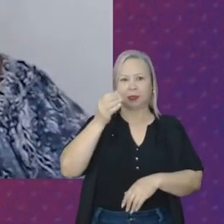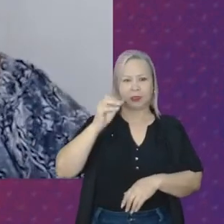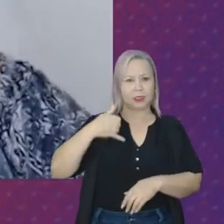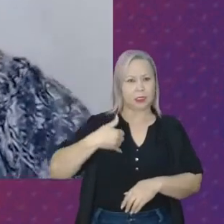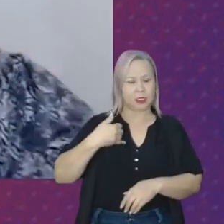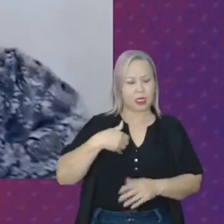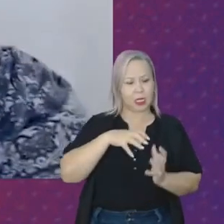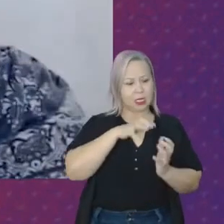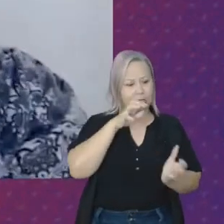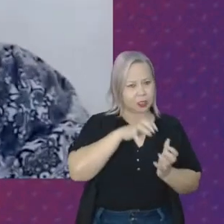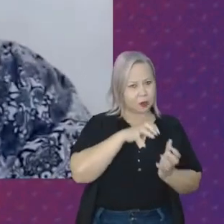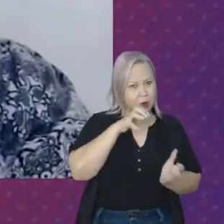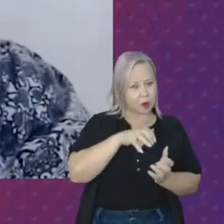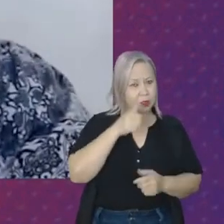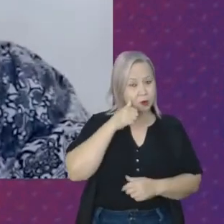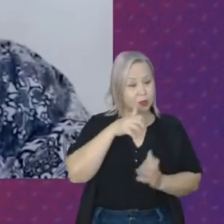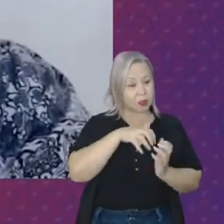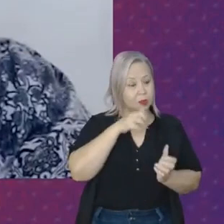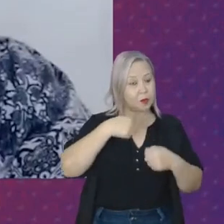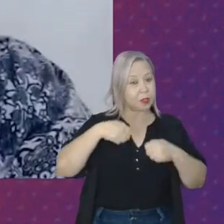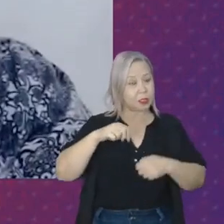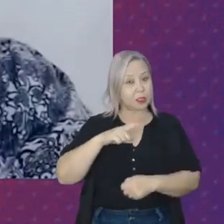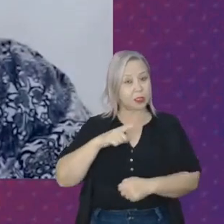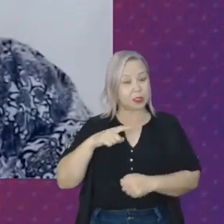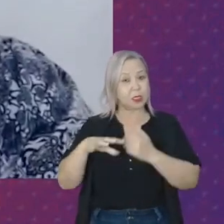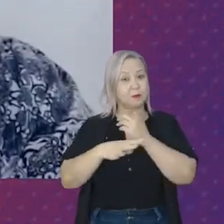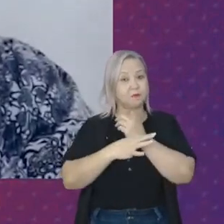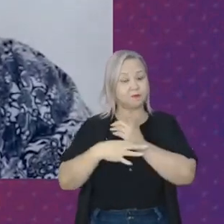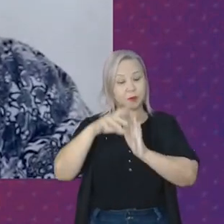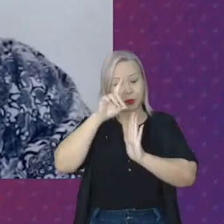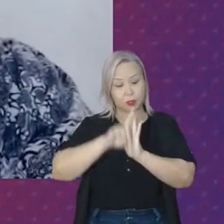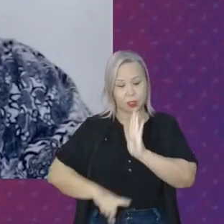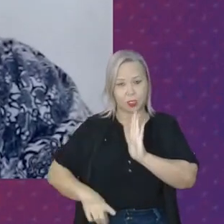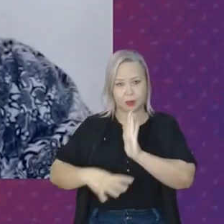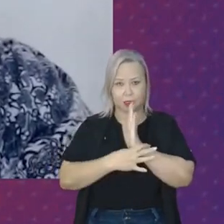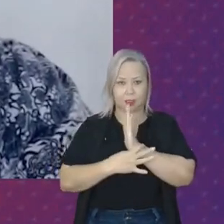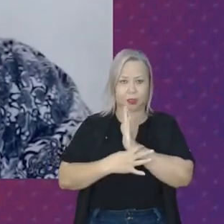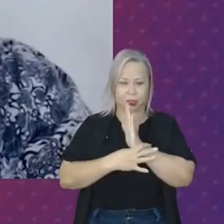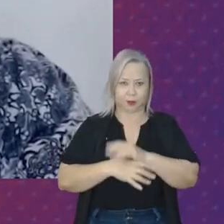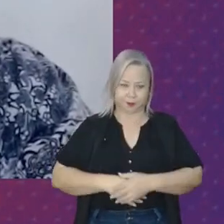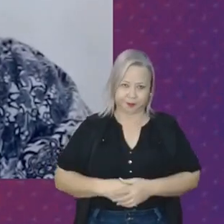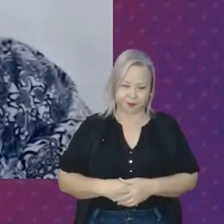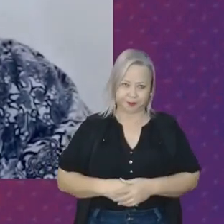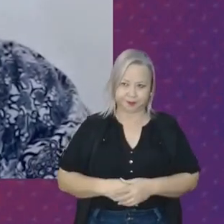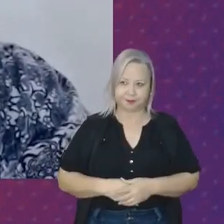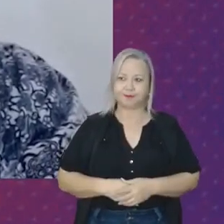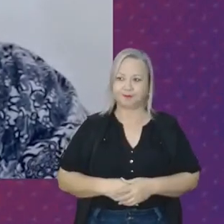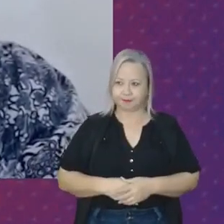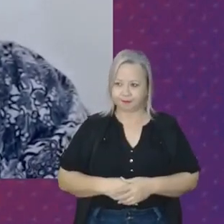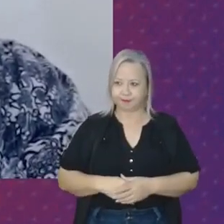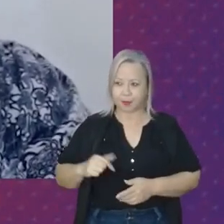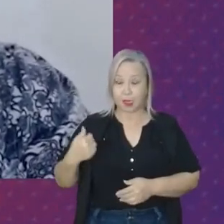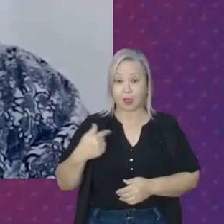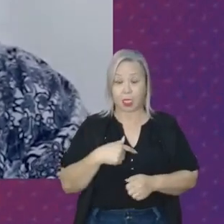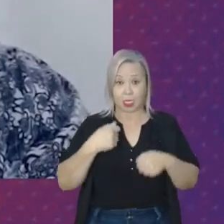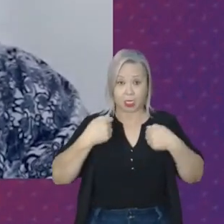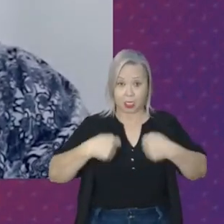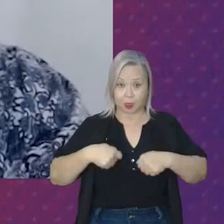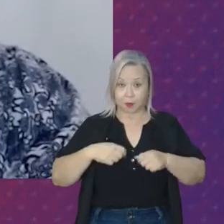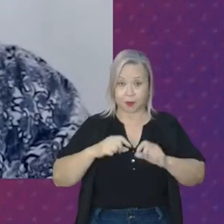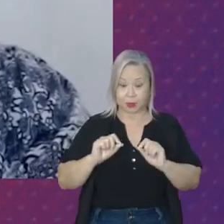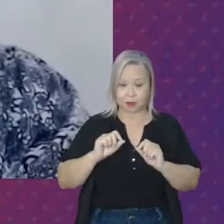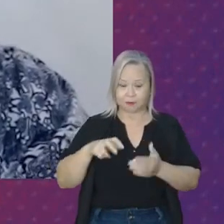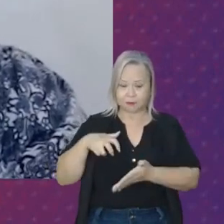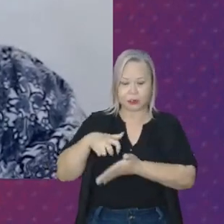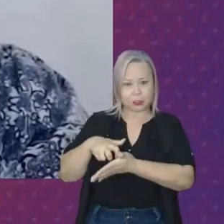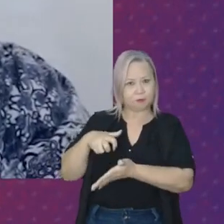mulheres idosas também precisam ter os seus direitos garantidos. E aí a gente precisa, nessa